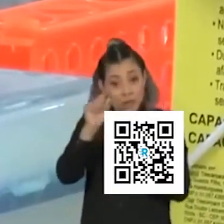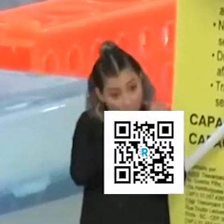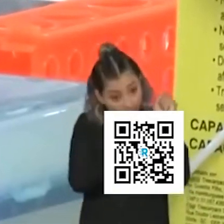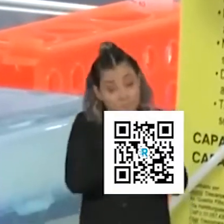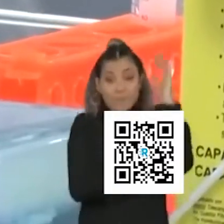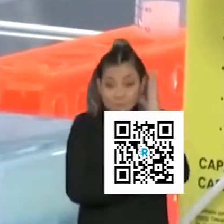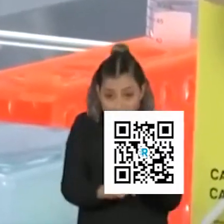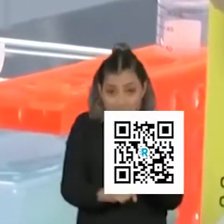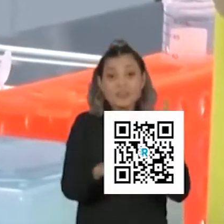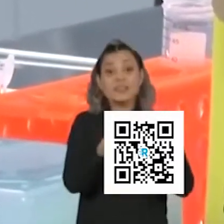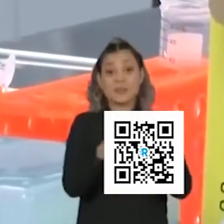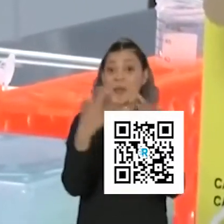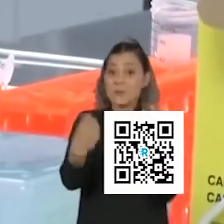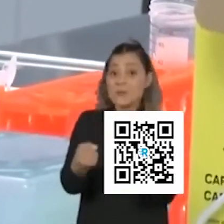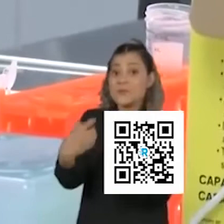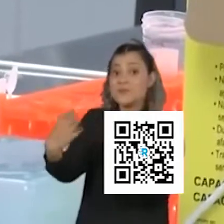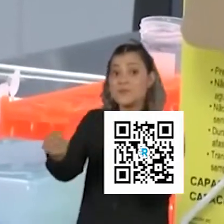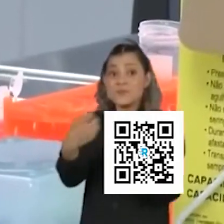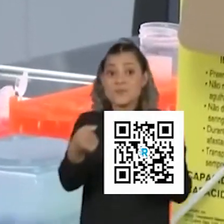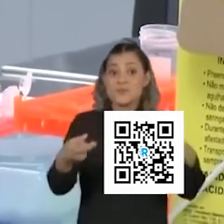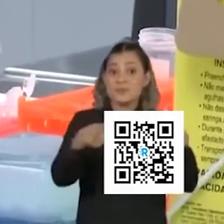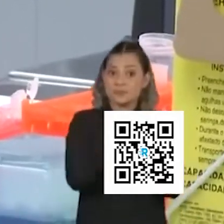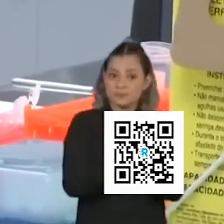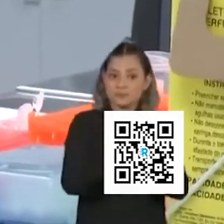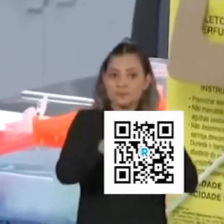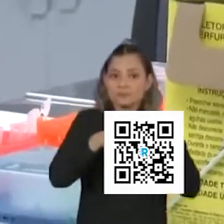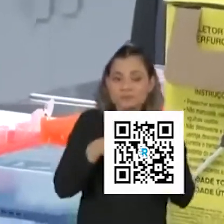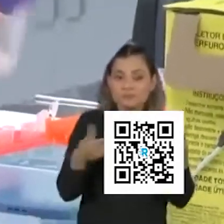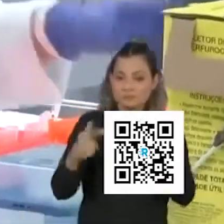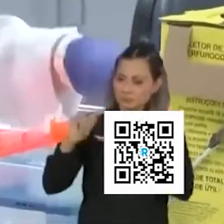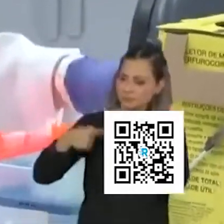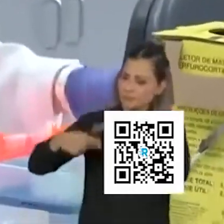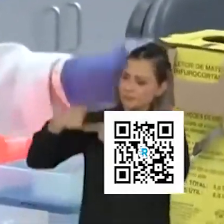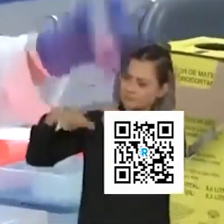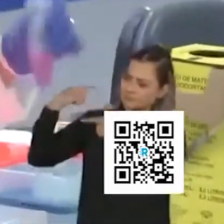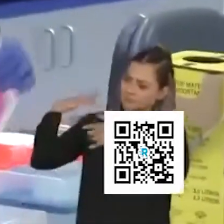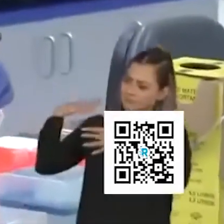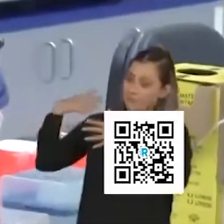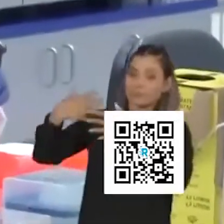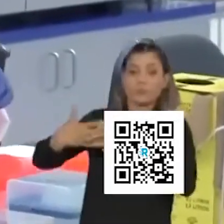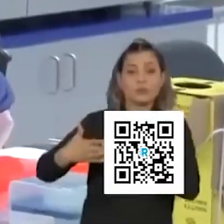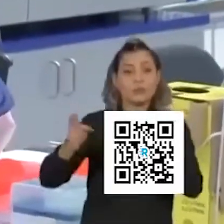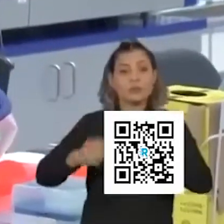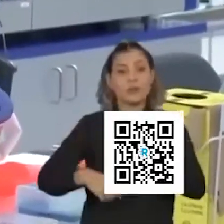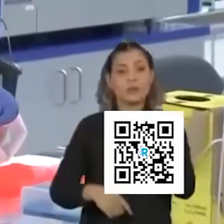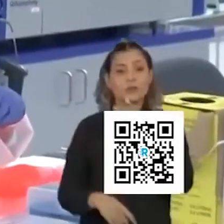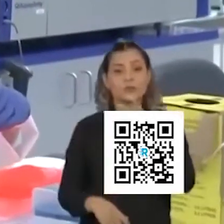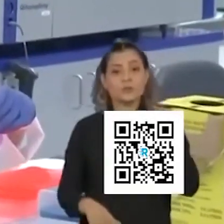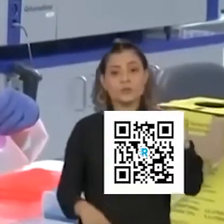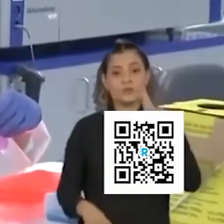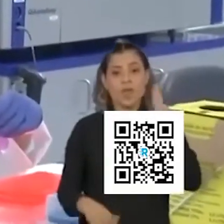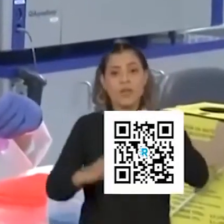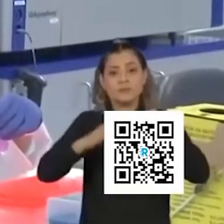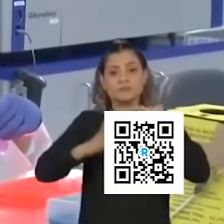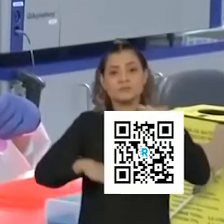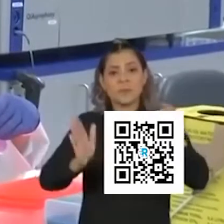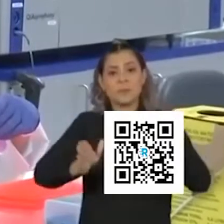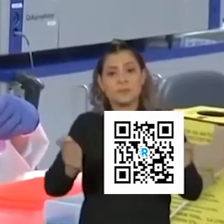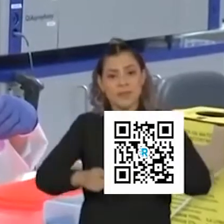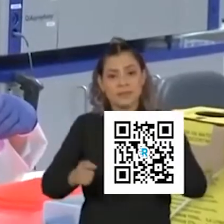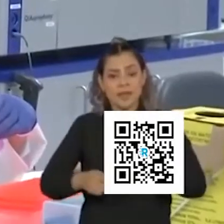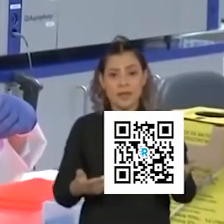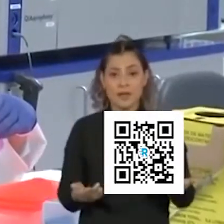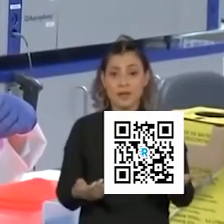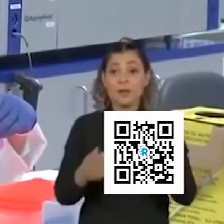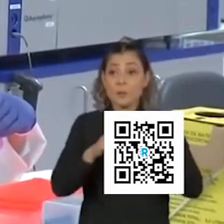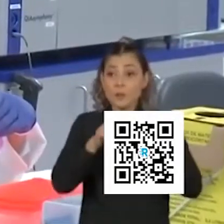também estão entrando nesse negócio. O teste de ancestralidade sai por menos de R$200. Este laboratório